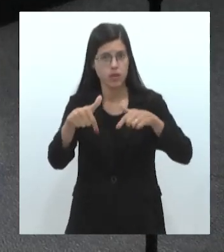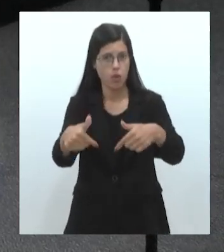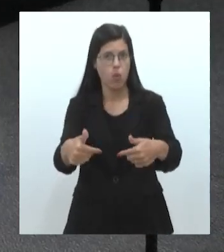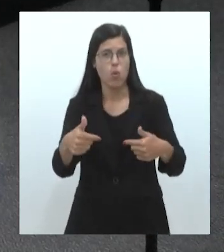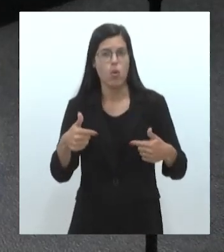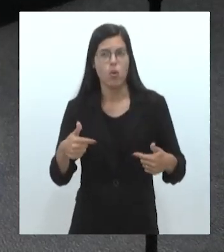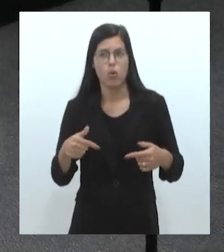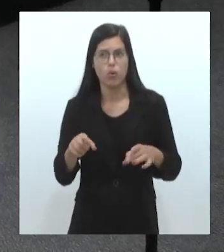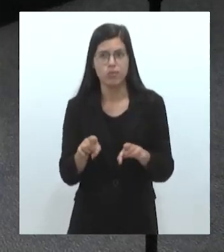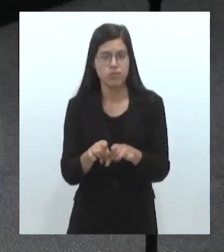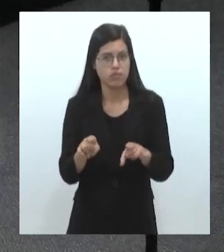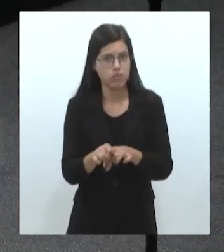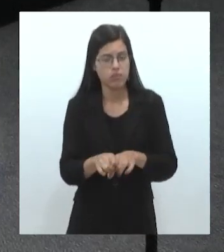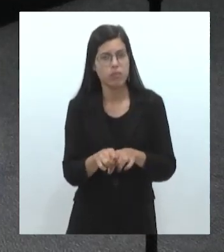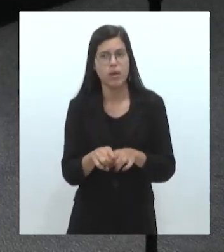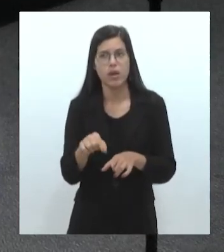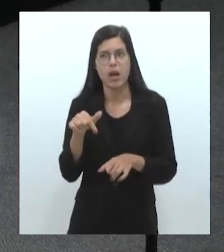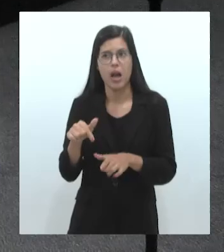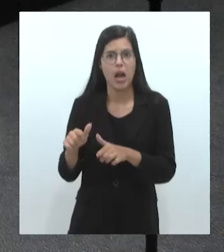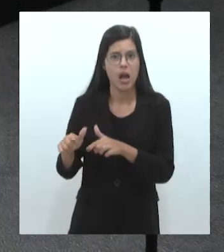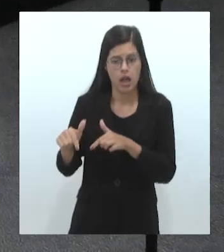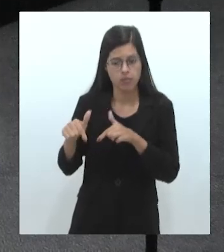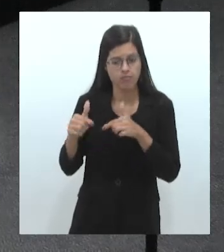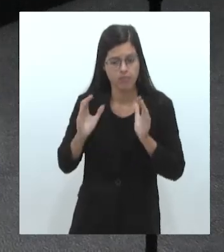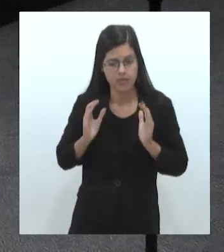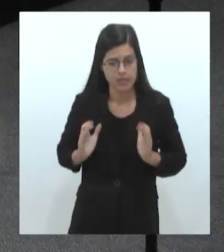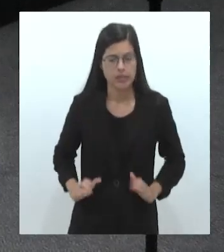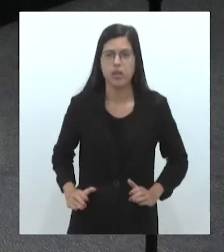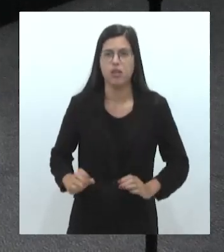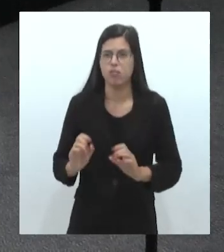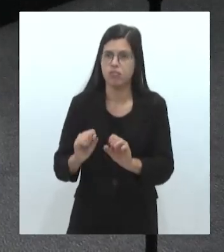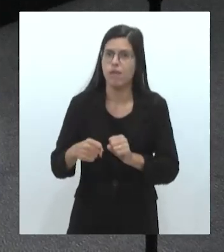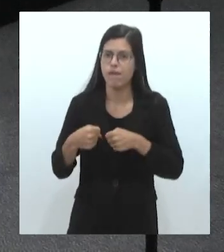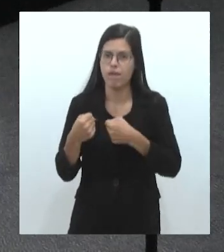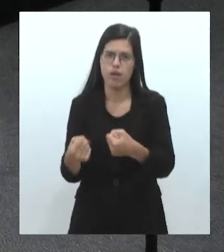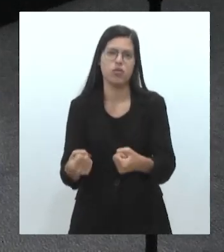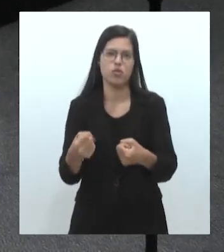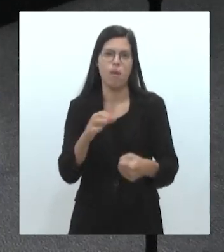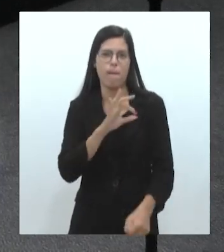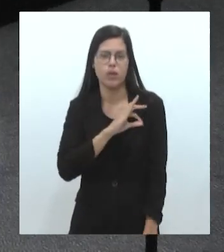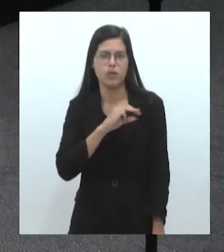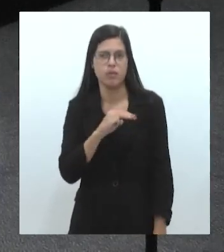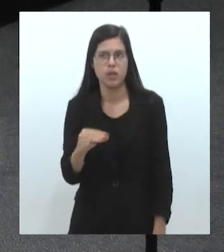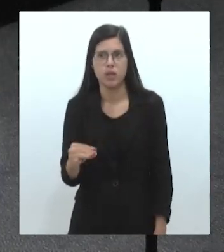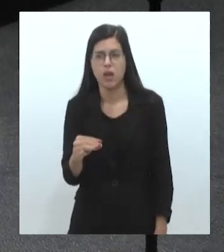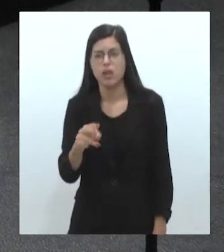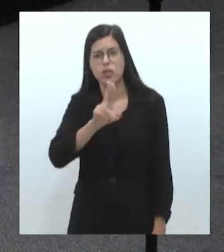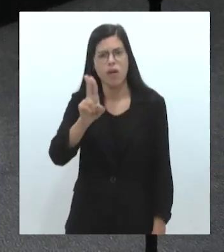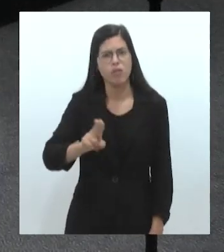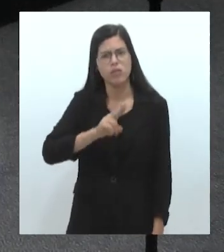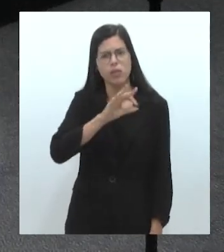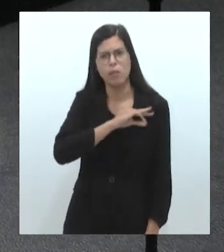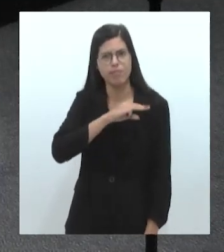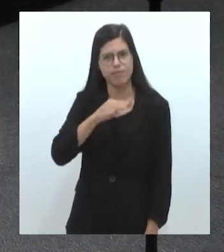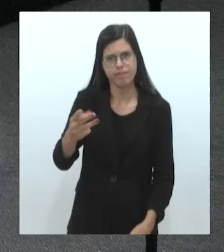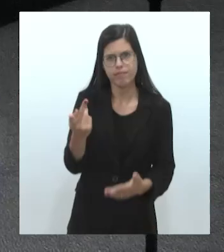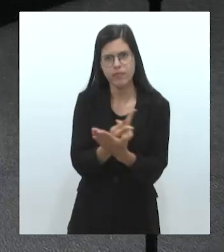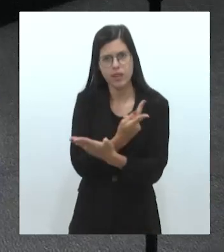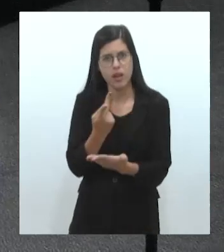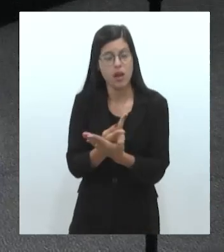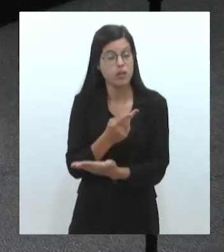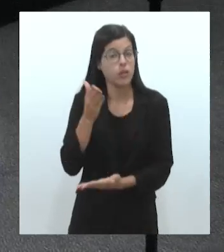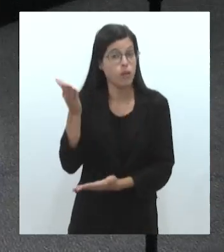de ação para defender o cidadão, é a polícia militar. E estavam usando a polícia militar indevidamente. Foi